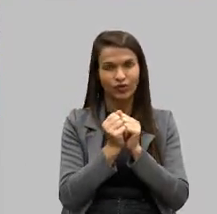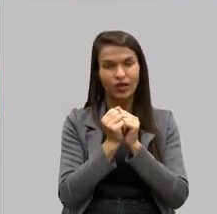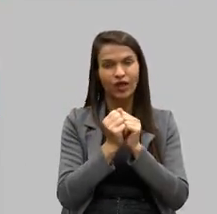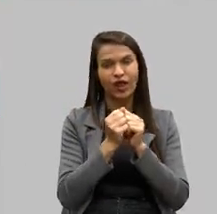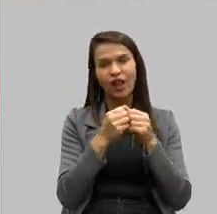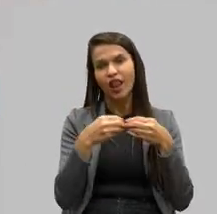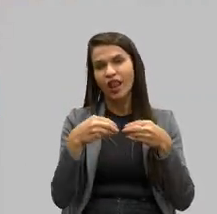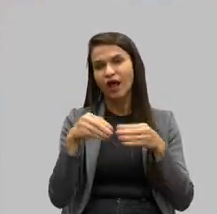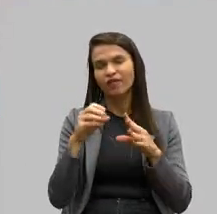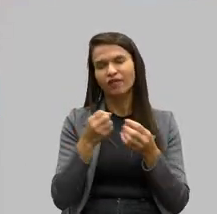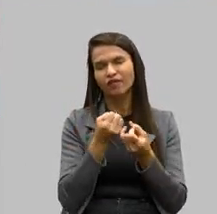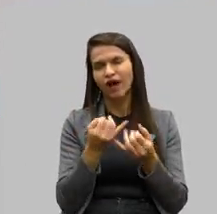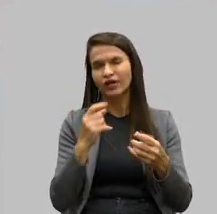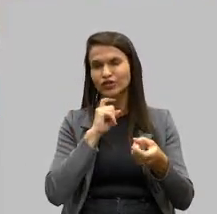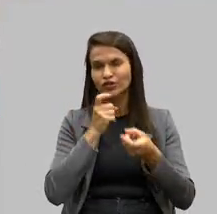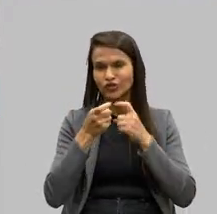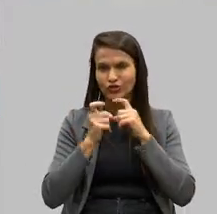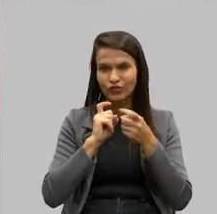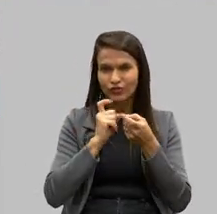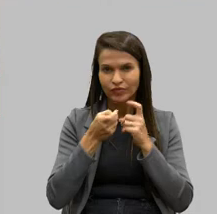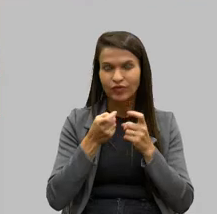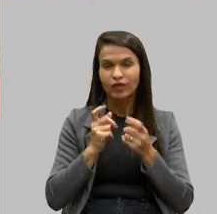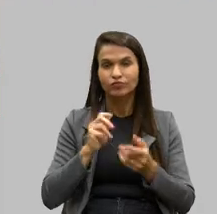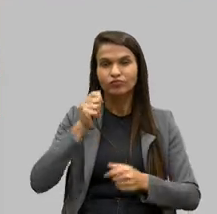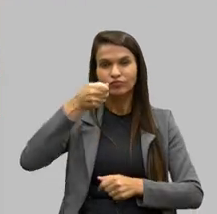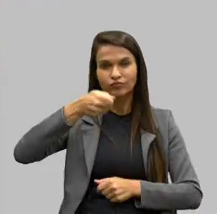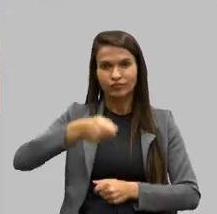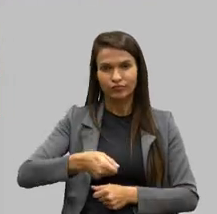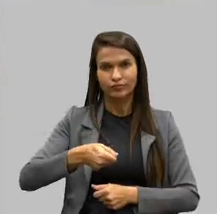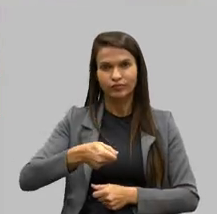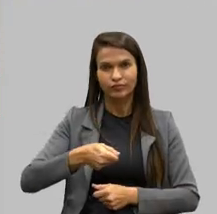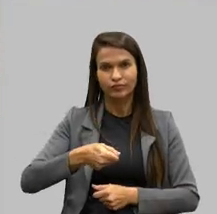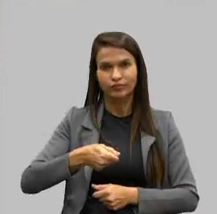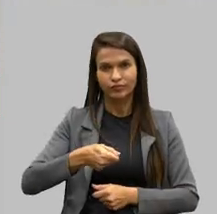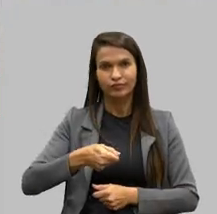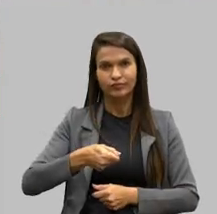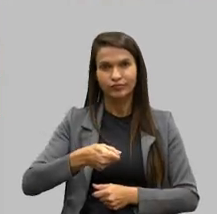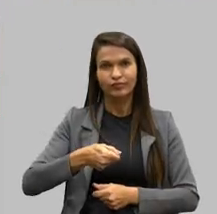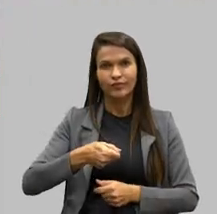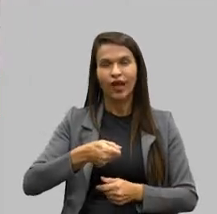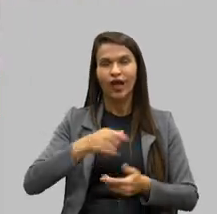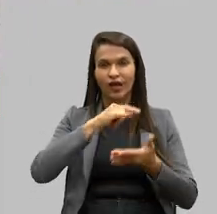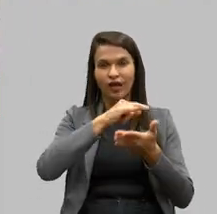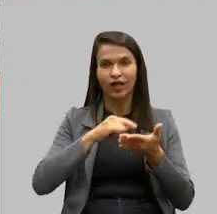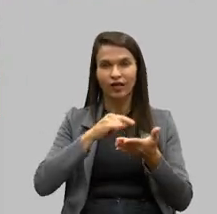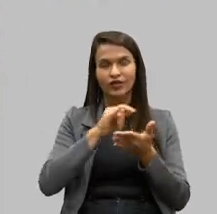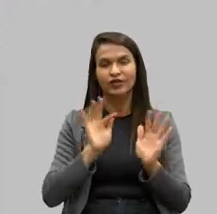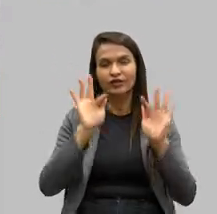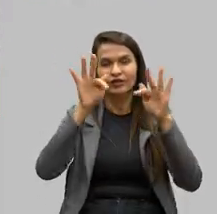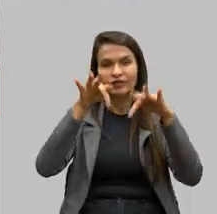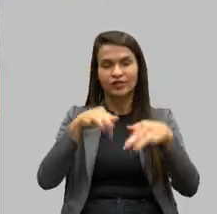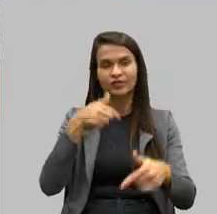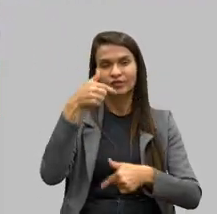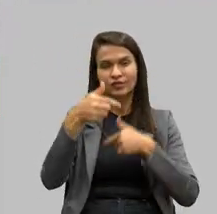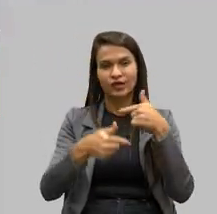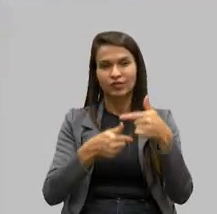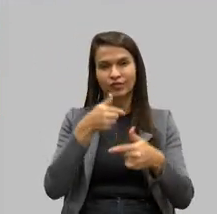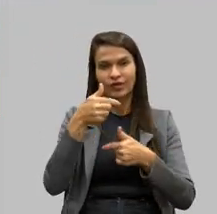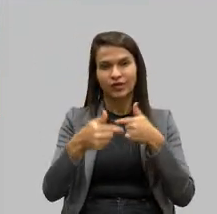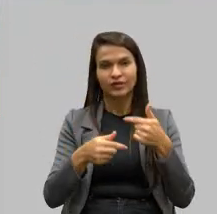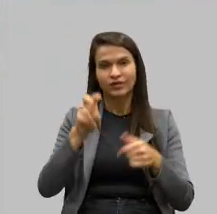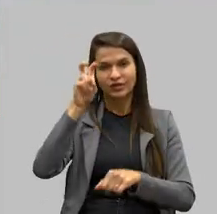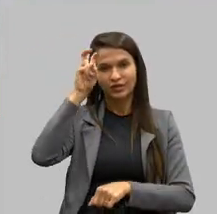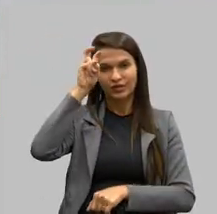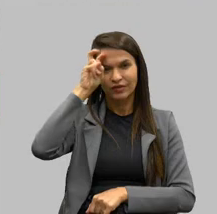vários questionamentos, determino a lavratura da ata e encerro os trabalhos dessa quinta